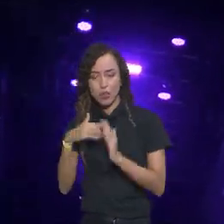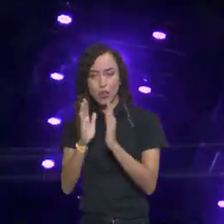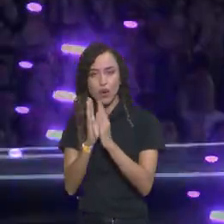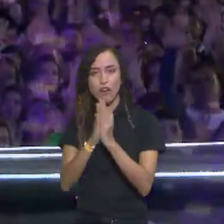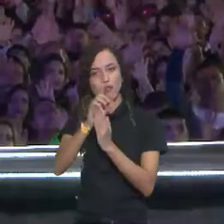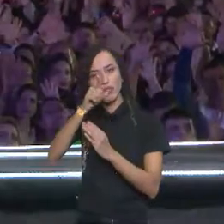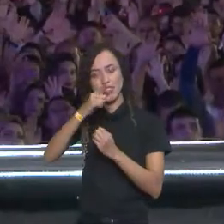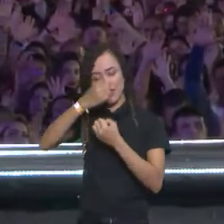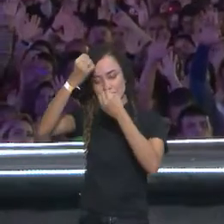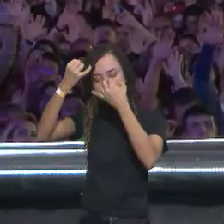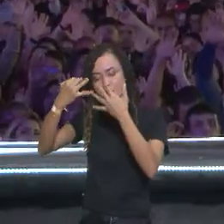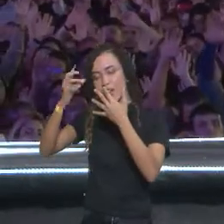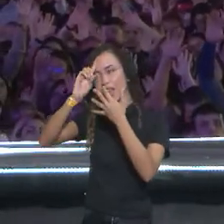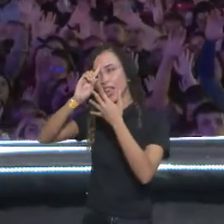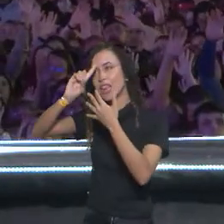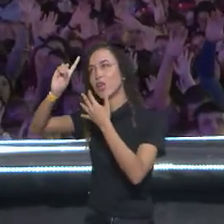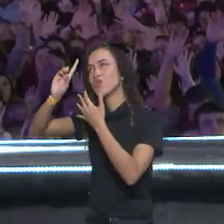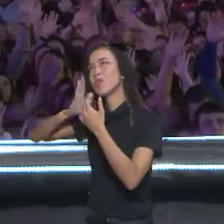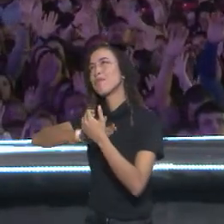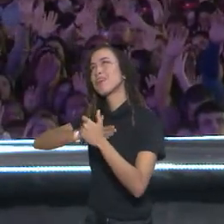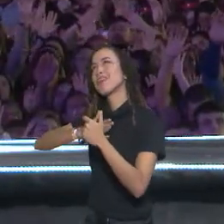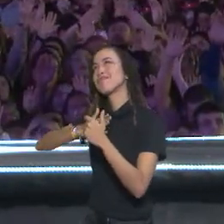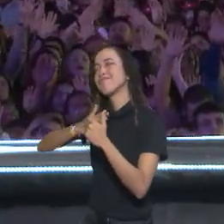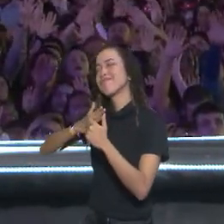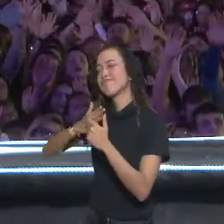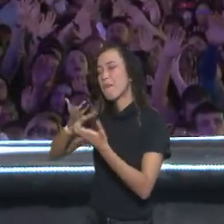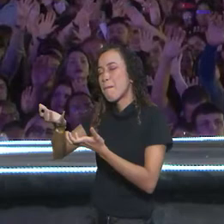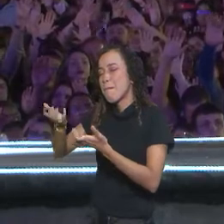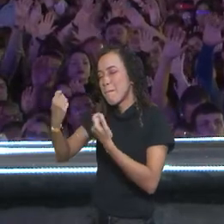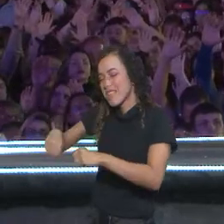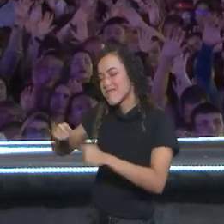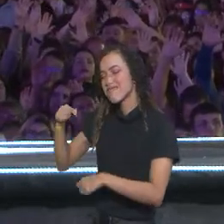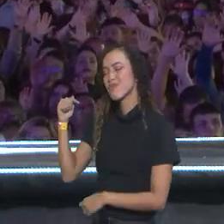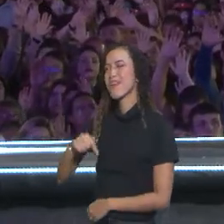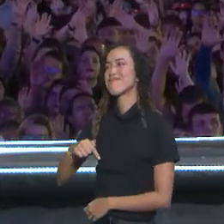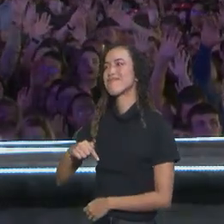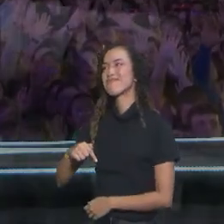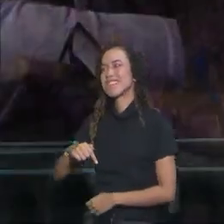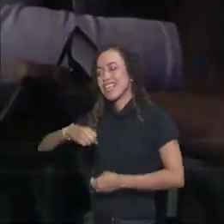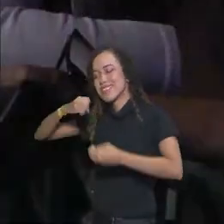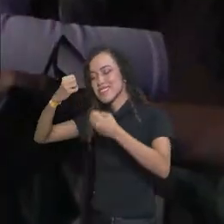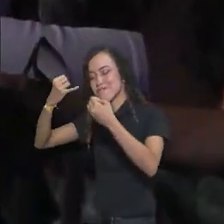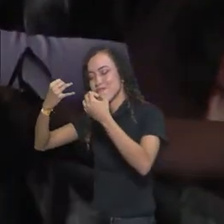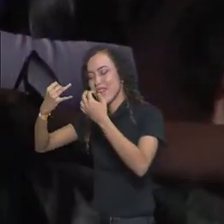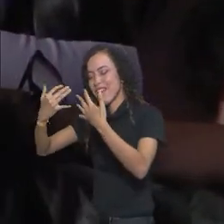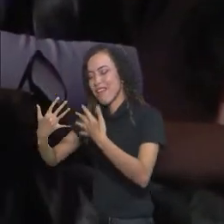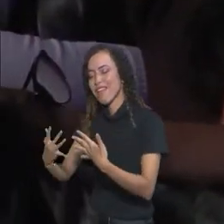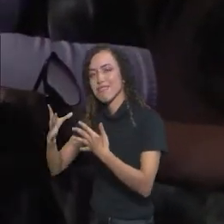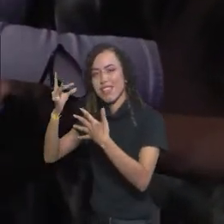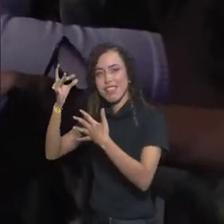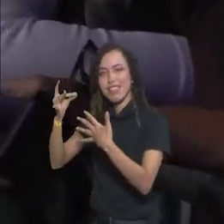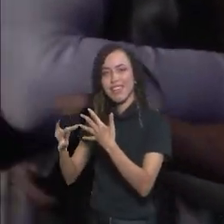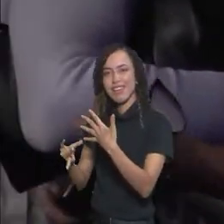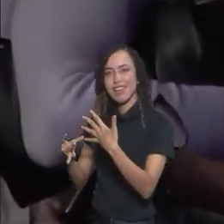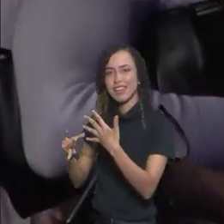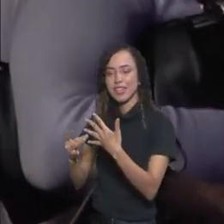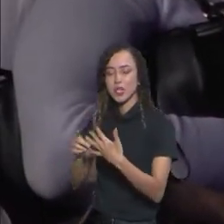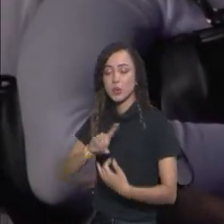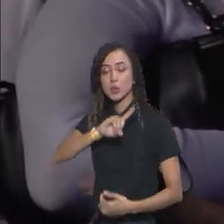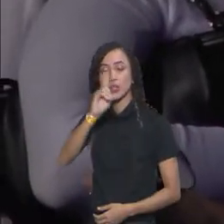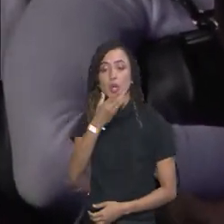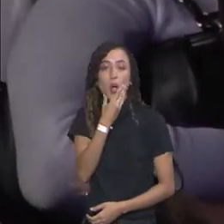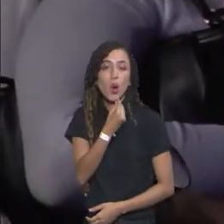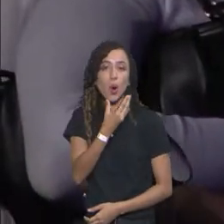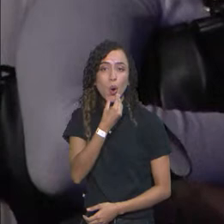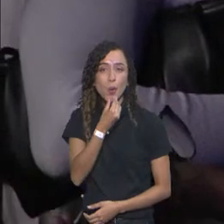a minha necessidade é essa e fala para ele porque Bartimeu aquele homem cego teve que dizer para ele quando ele perguntou assim Jesus perguntou para ele